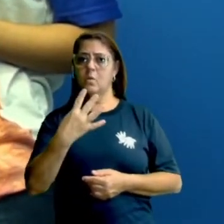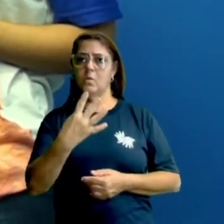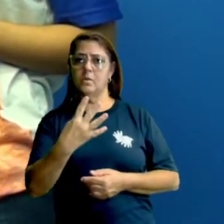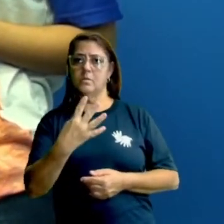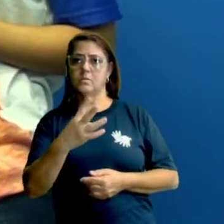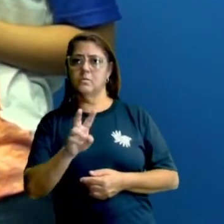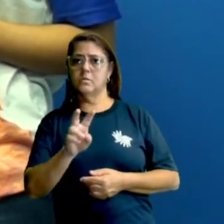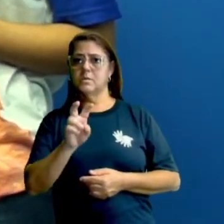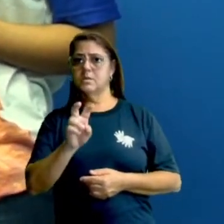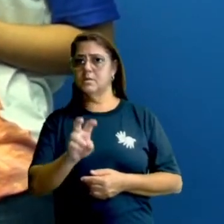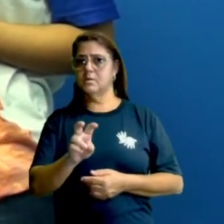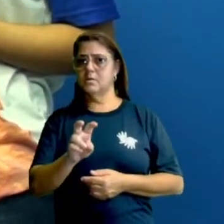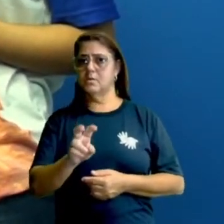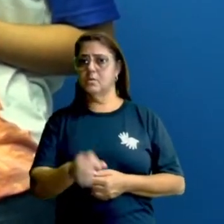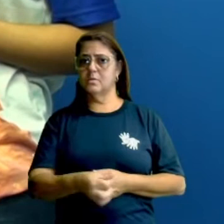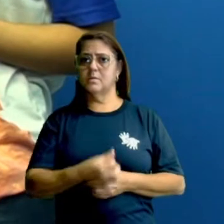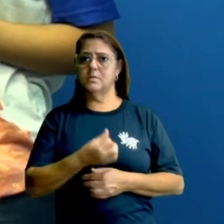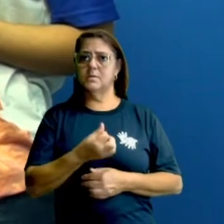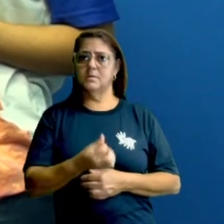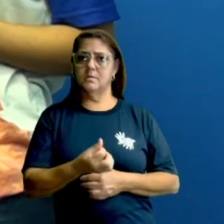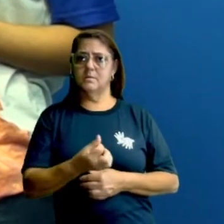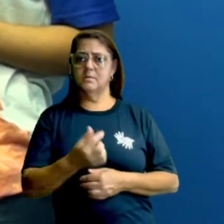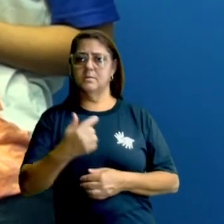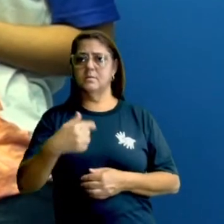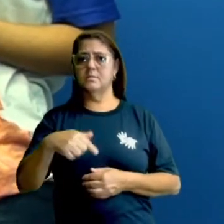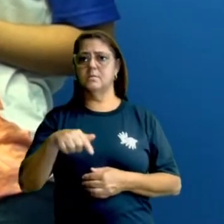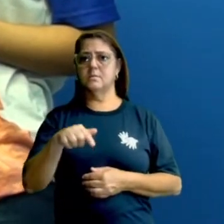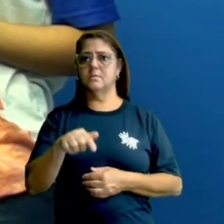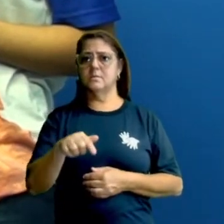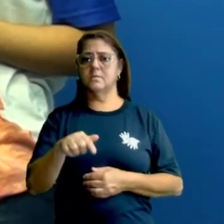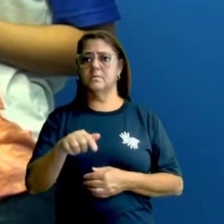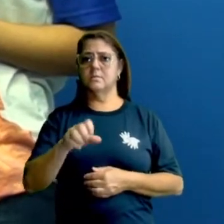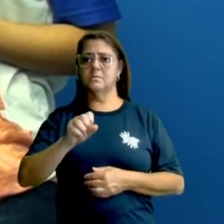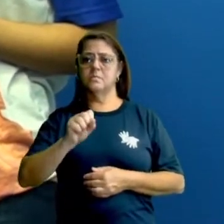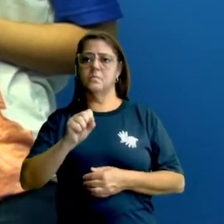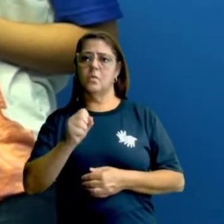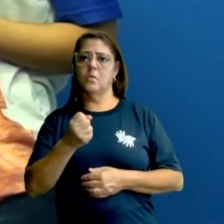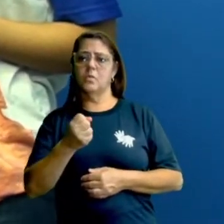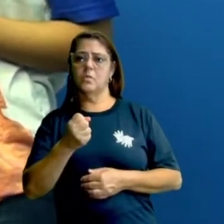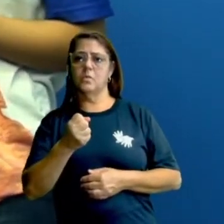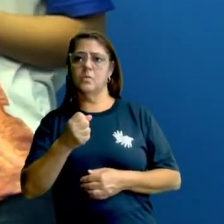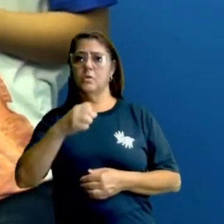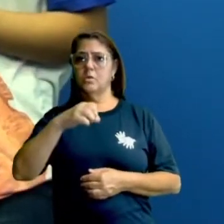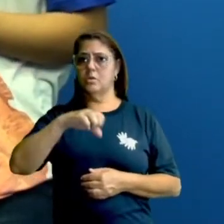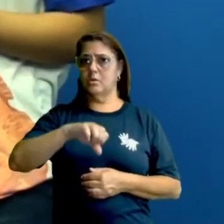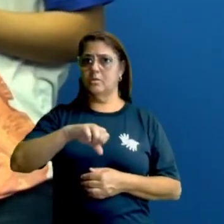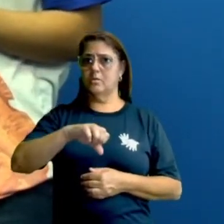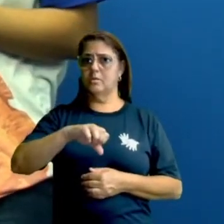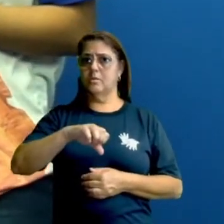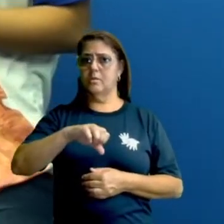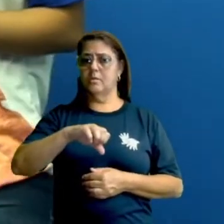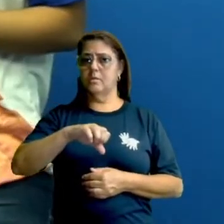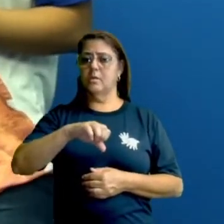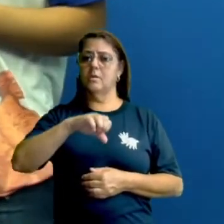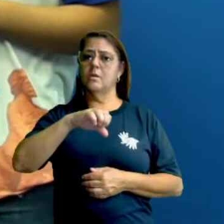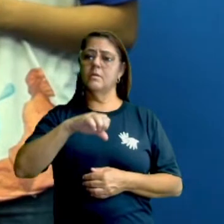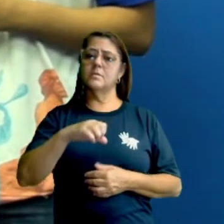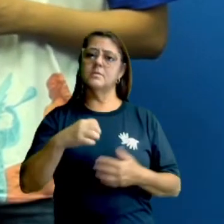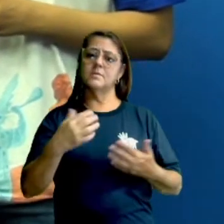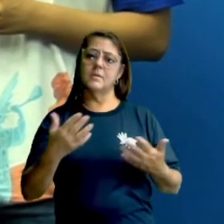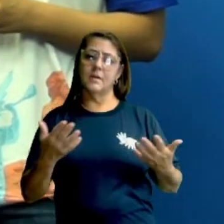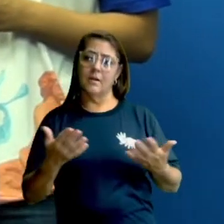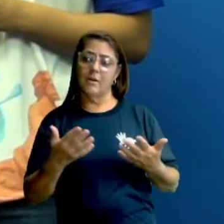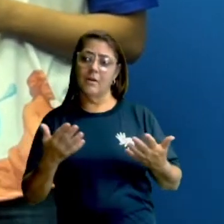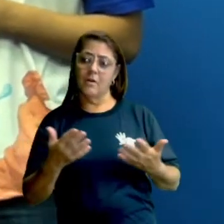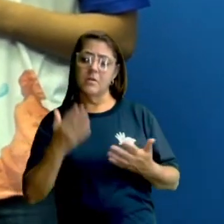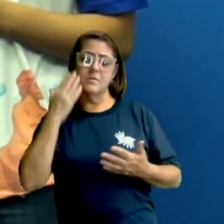3, 4, 5, 6, 7, 8, 9. Então,